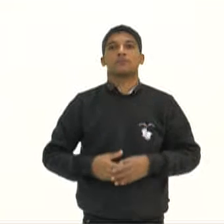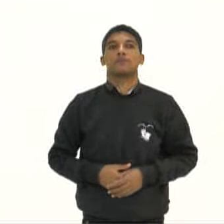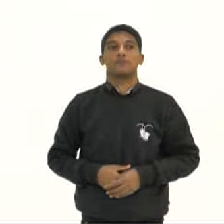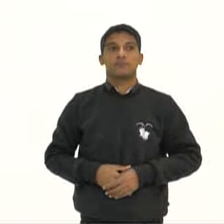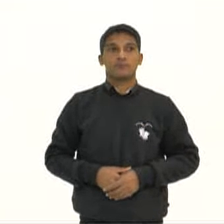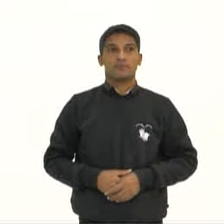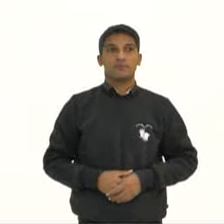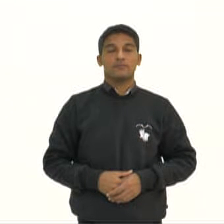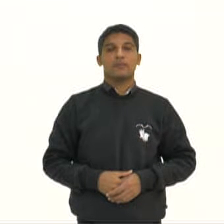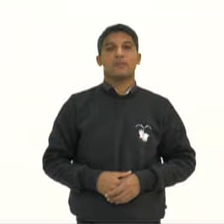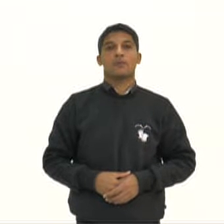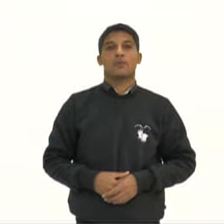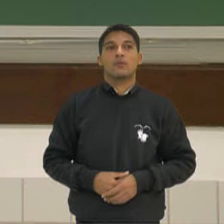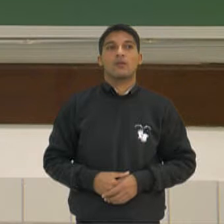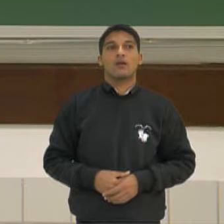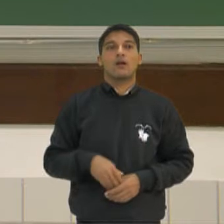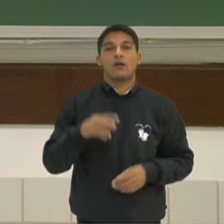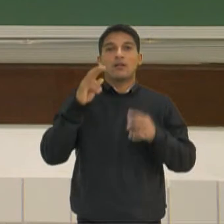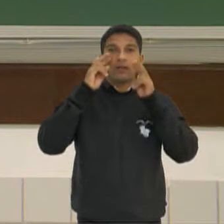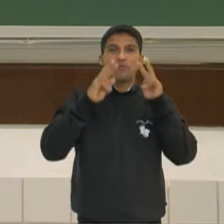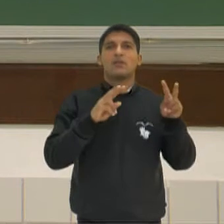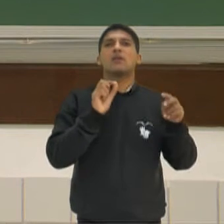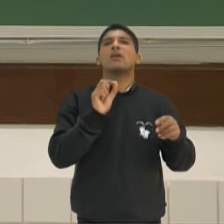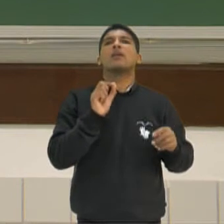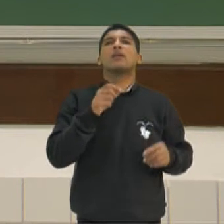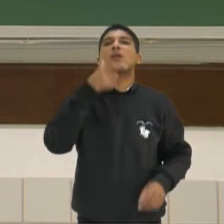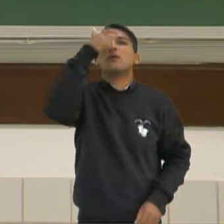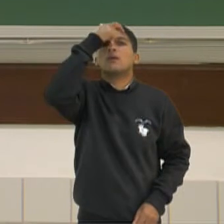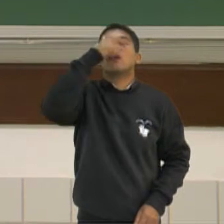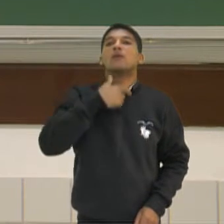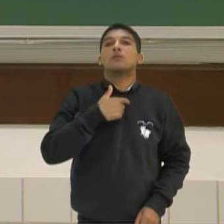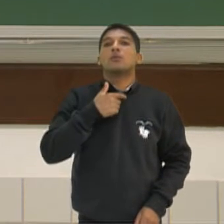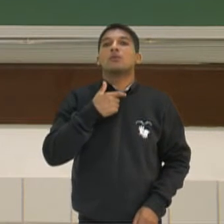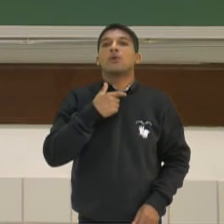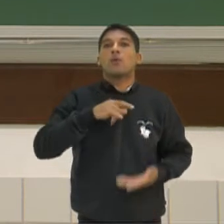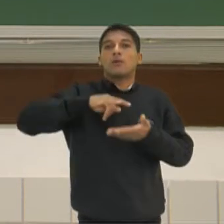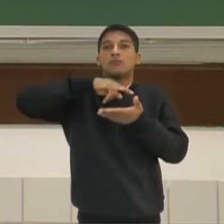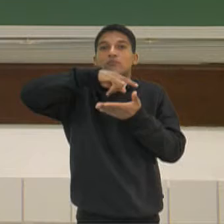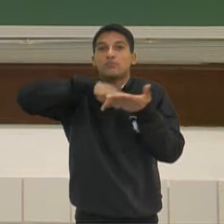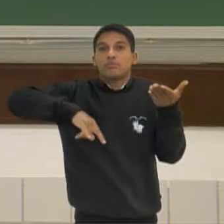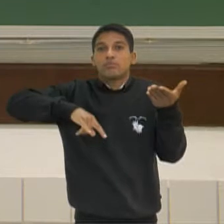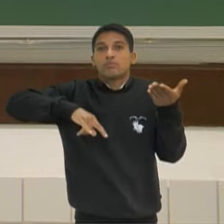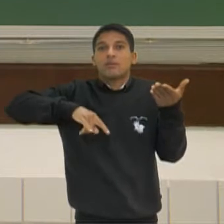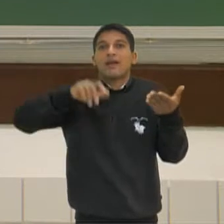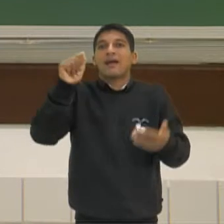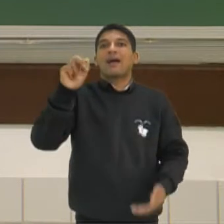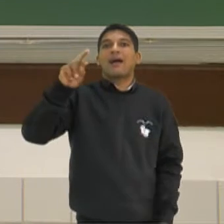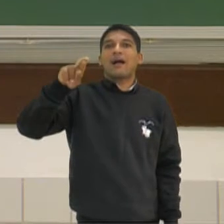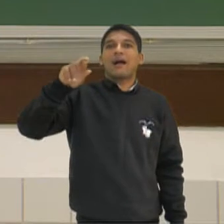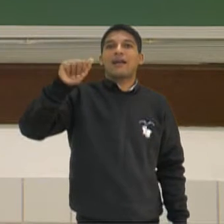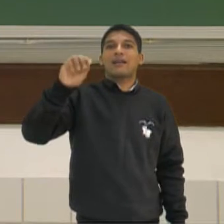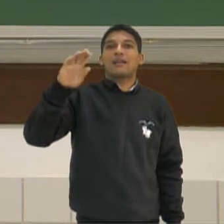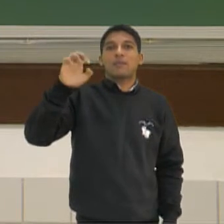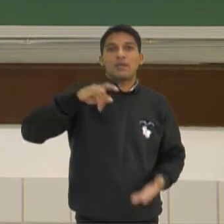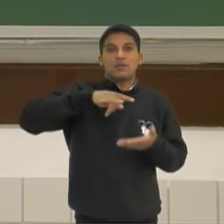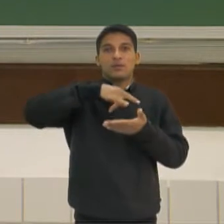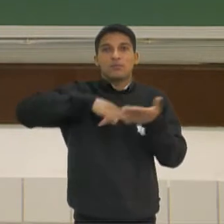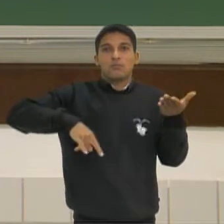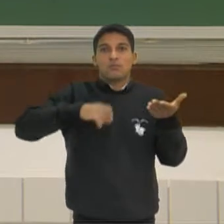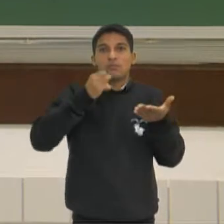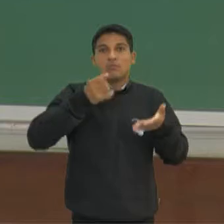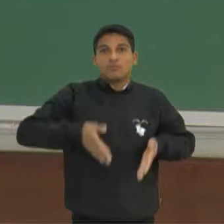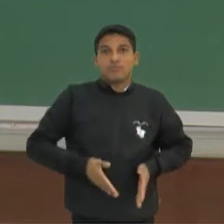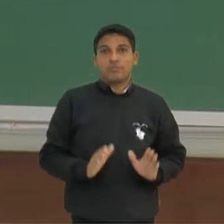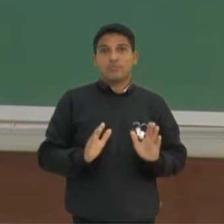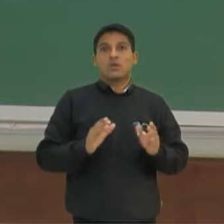é oriundo de uma região chamada Península Arábica. Nós temos aqui um mapa que mostra a Península Arábica, então